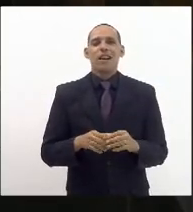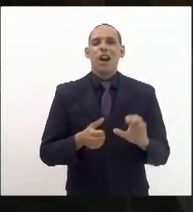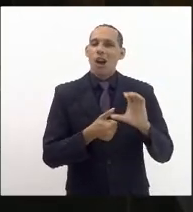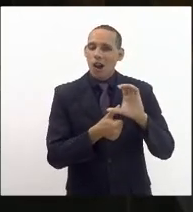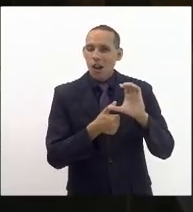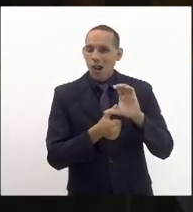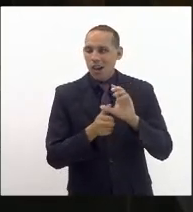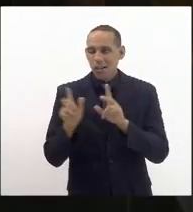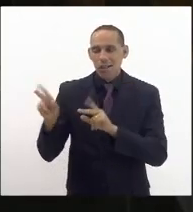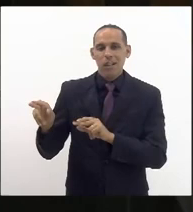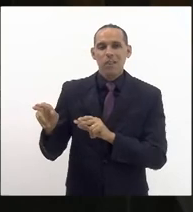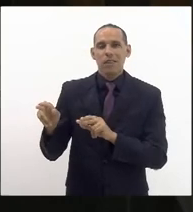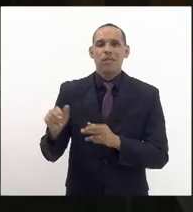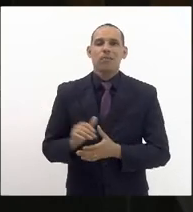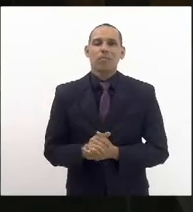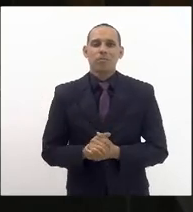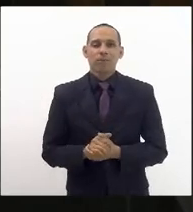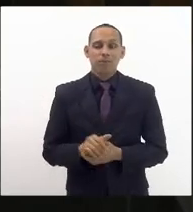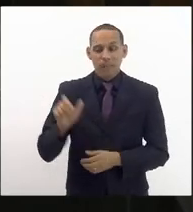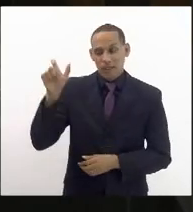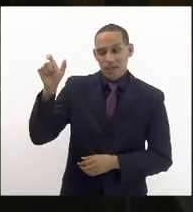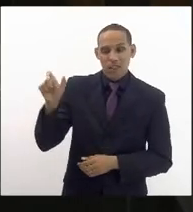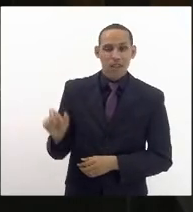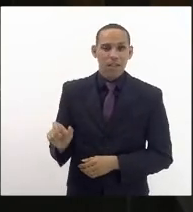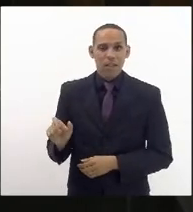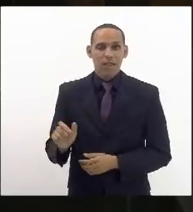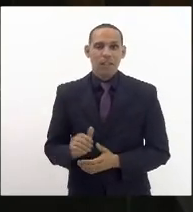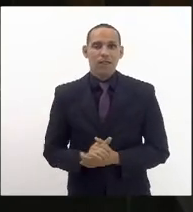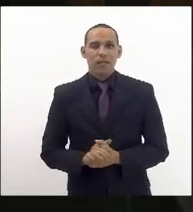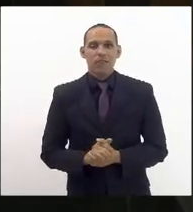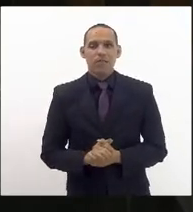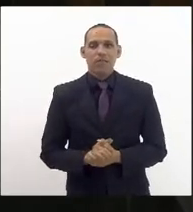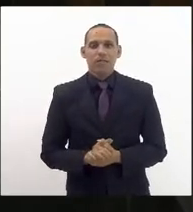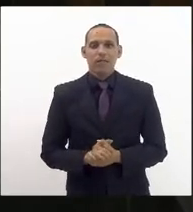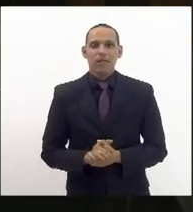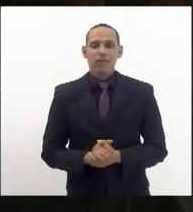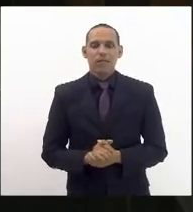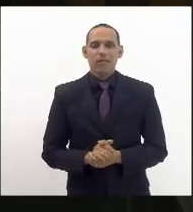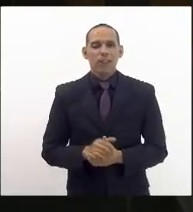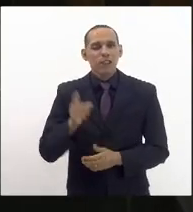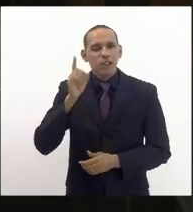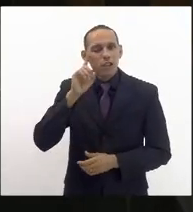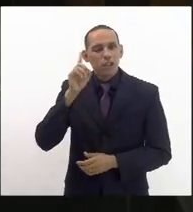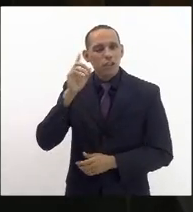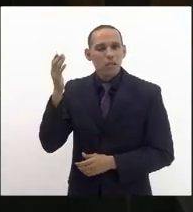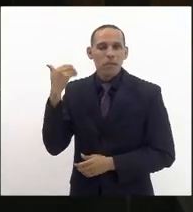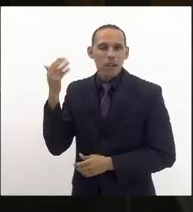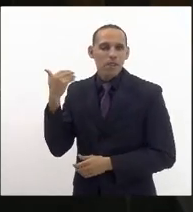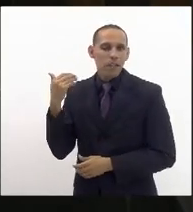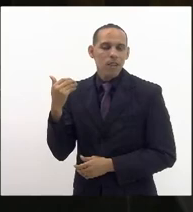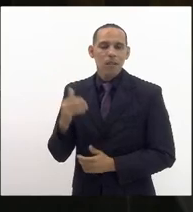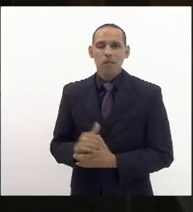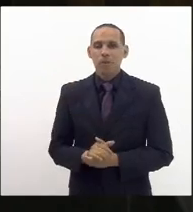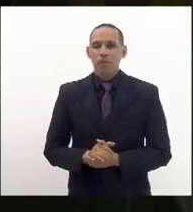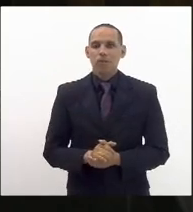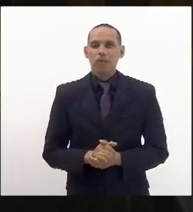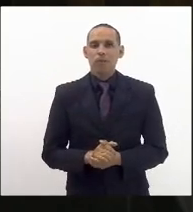ele. Esse indivíduo, nos últimos dias, se